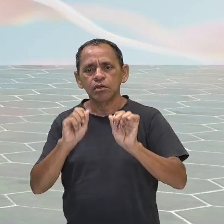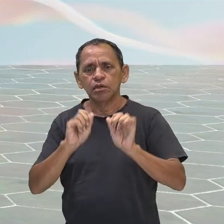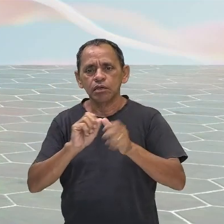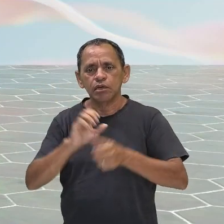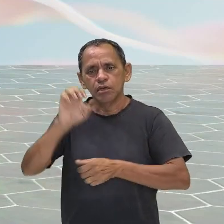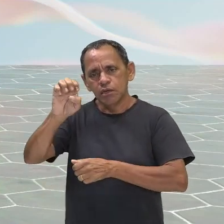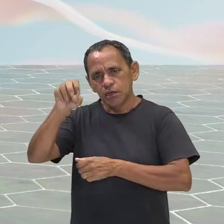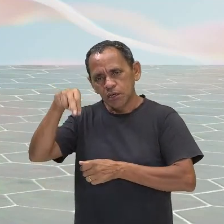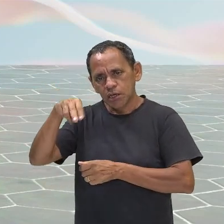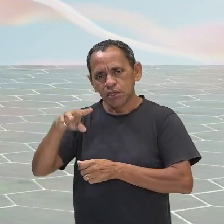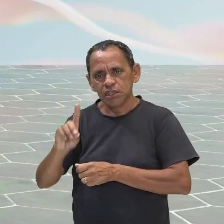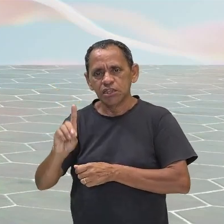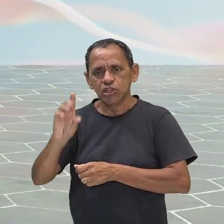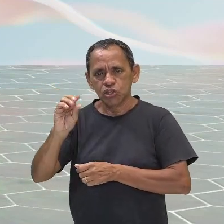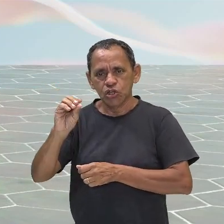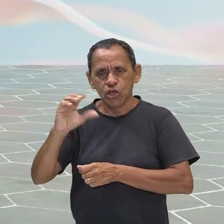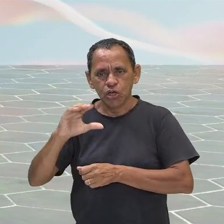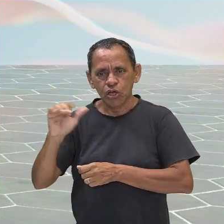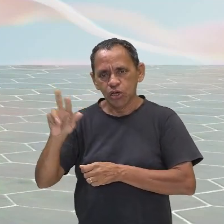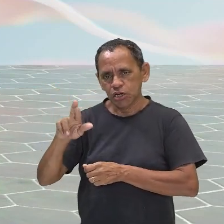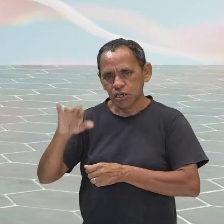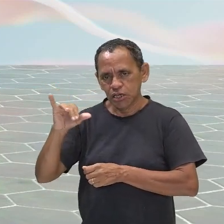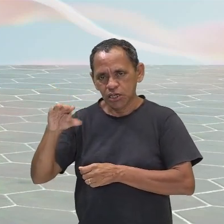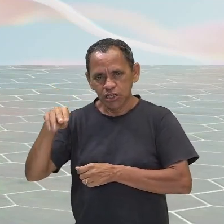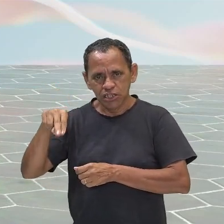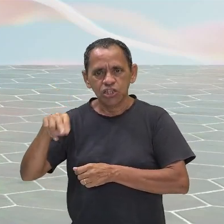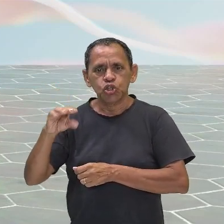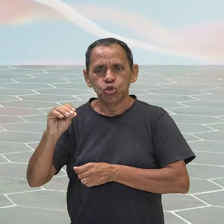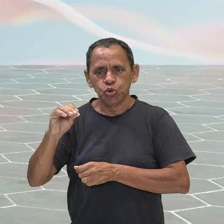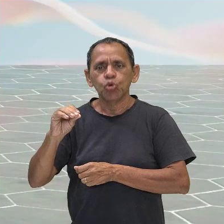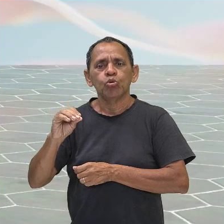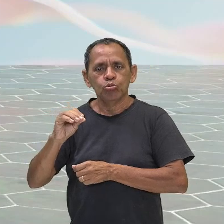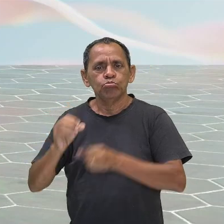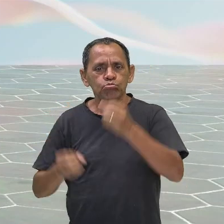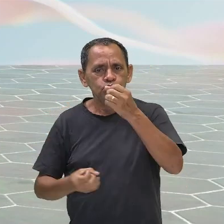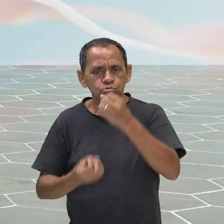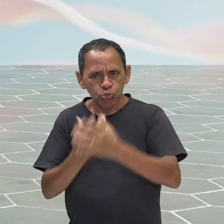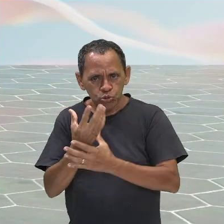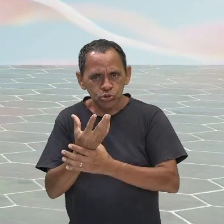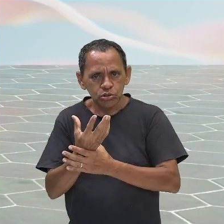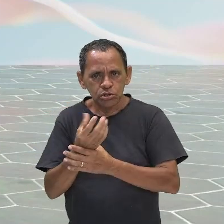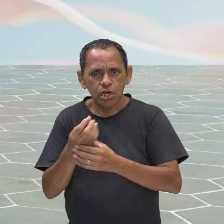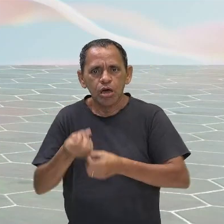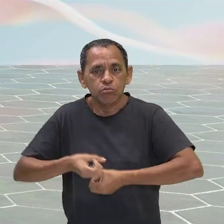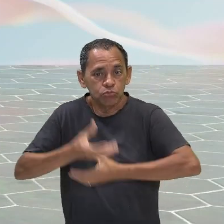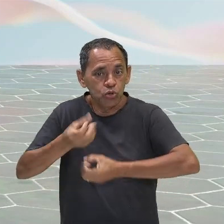também tem a importância na produção de hormônios. E aqui nós vamos